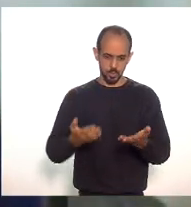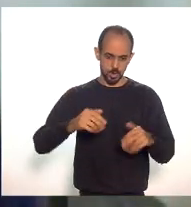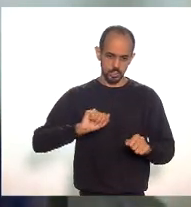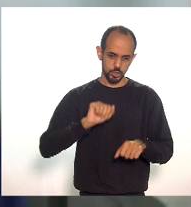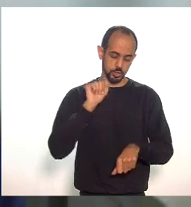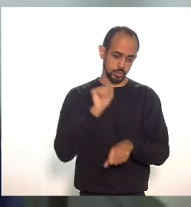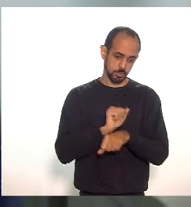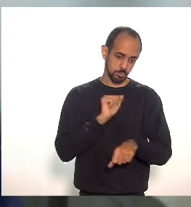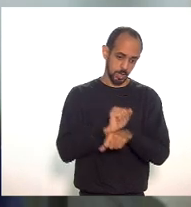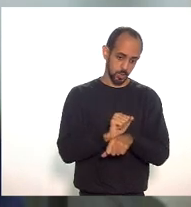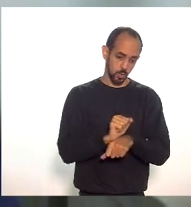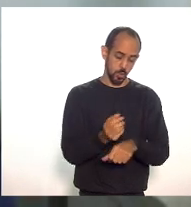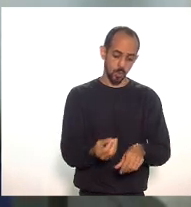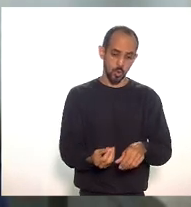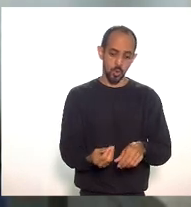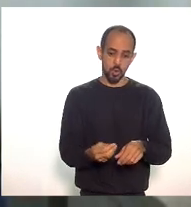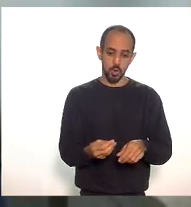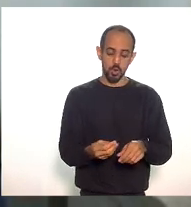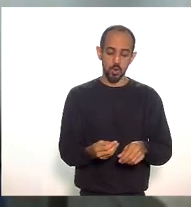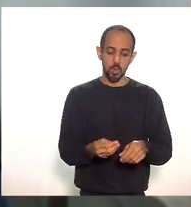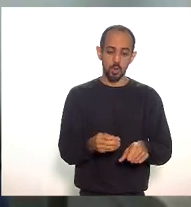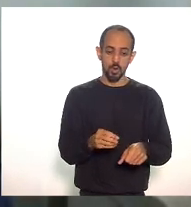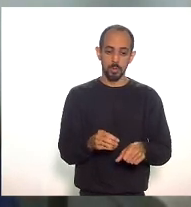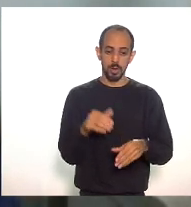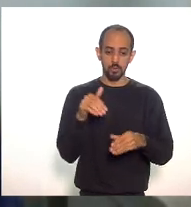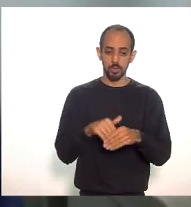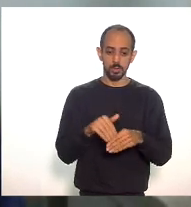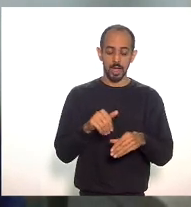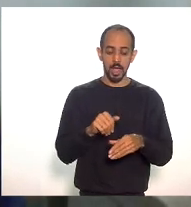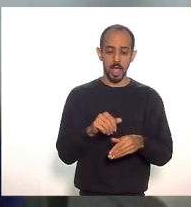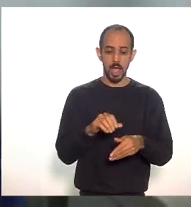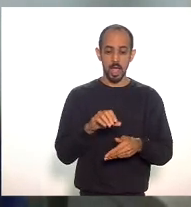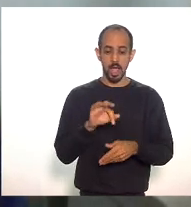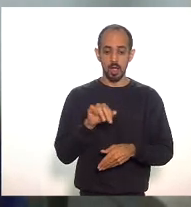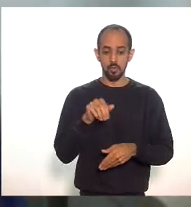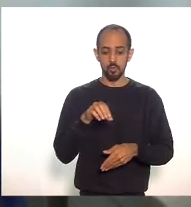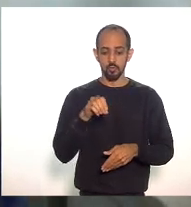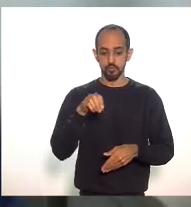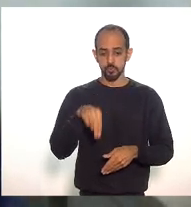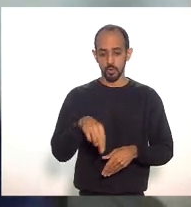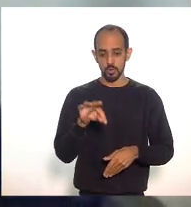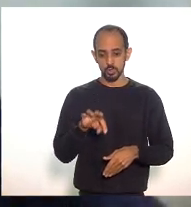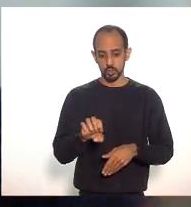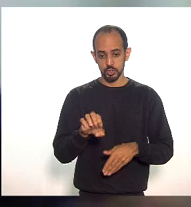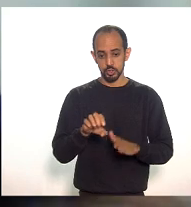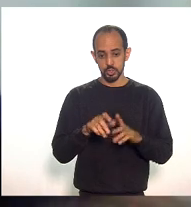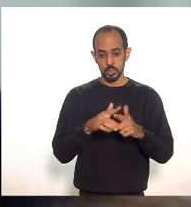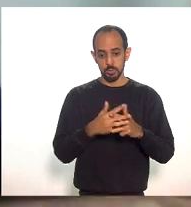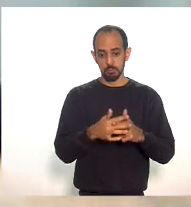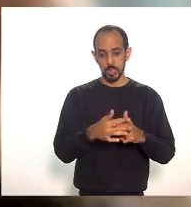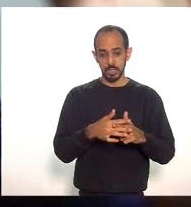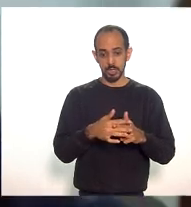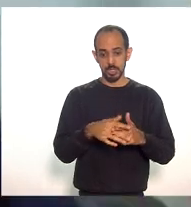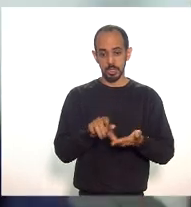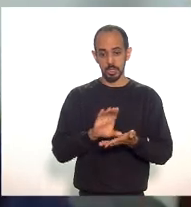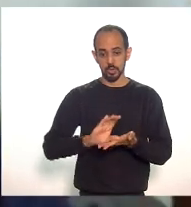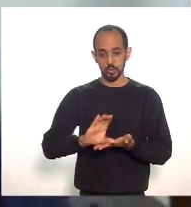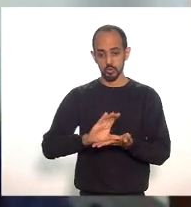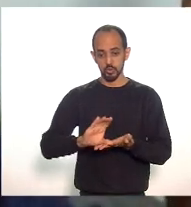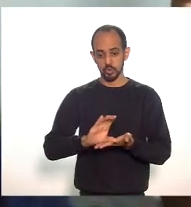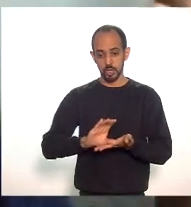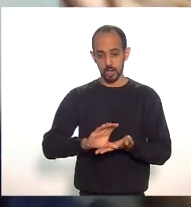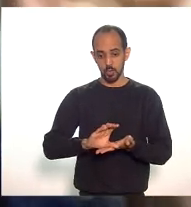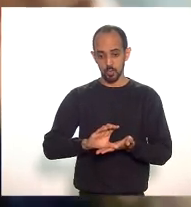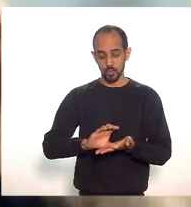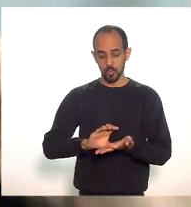definir a fonte lá no na emenda constitucional sem mexer